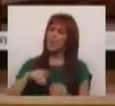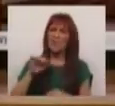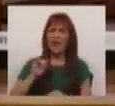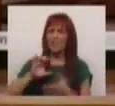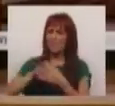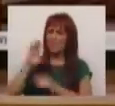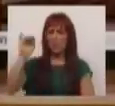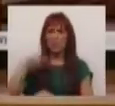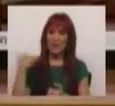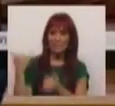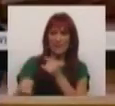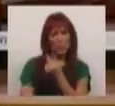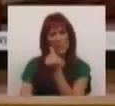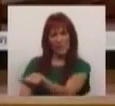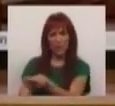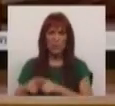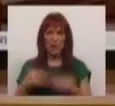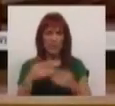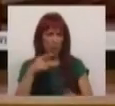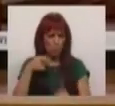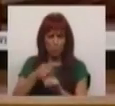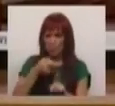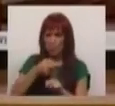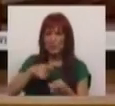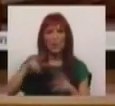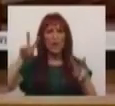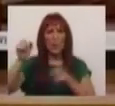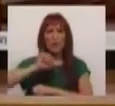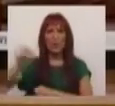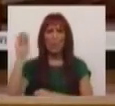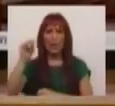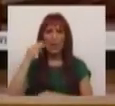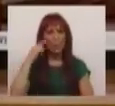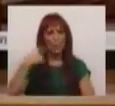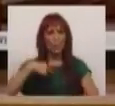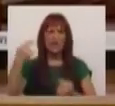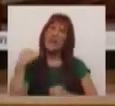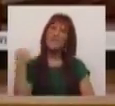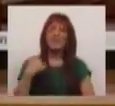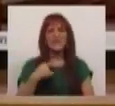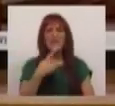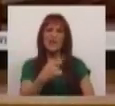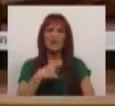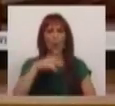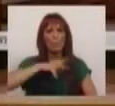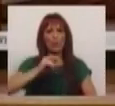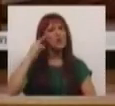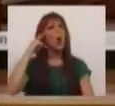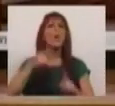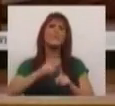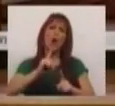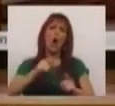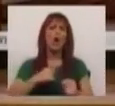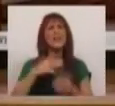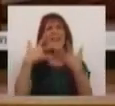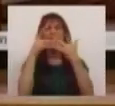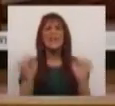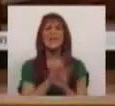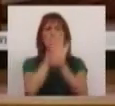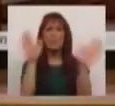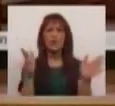Geral de Depósitos em risco, abriu fogo ao Banco Público e ainda quis convencer o país que o seu propósito era a